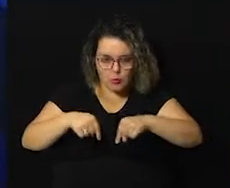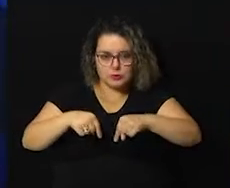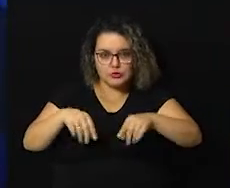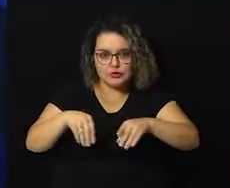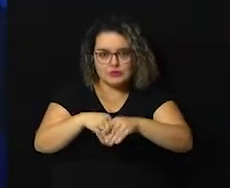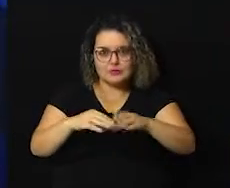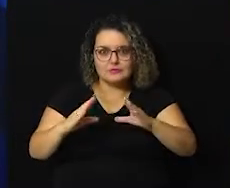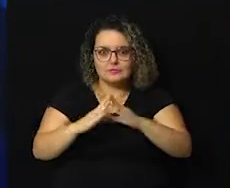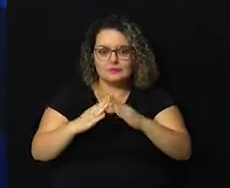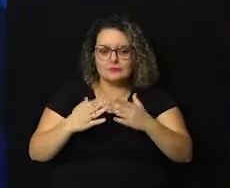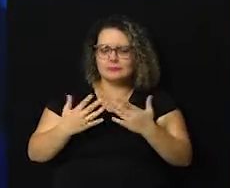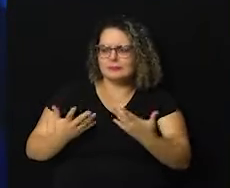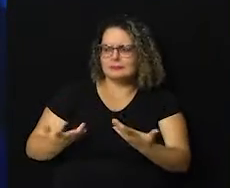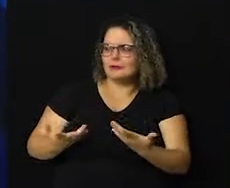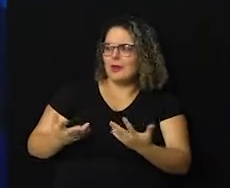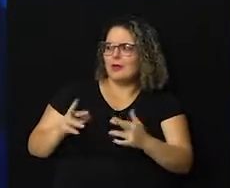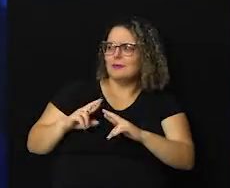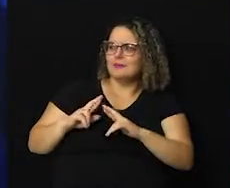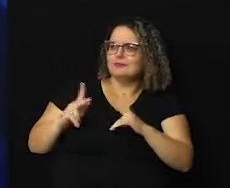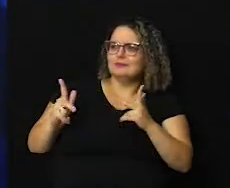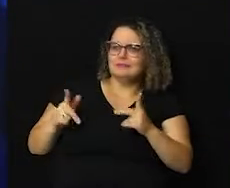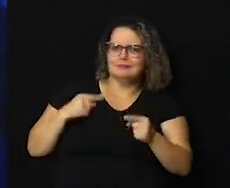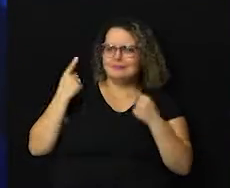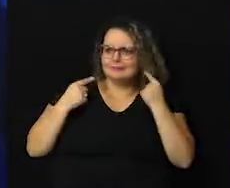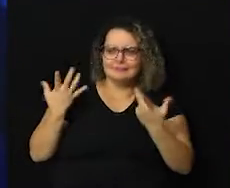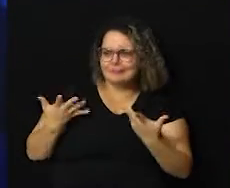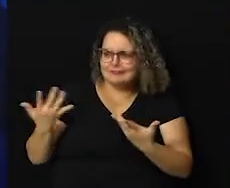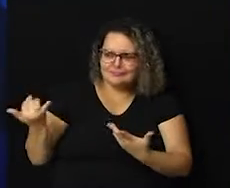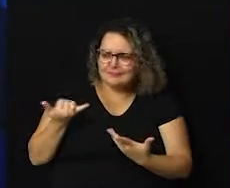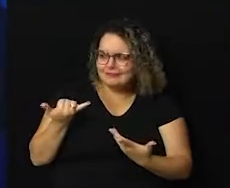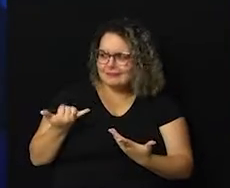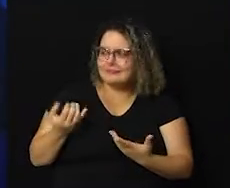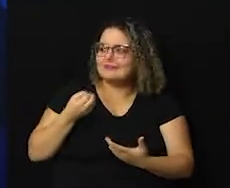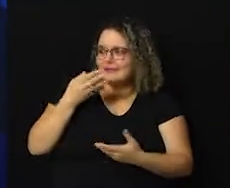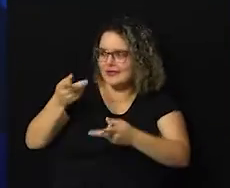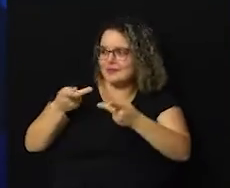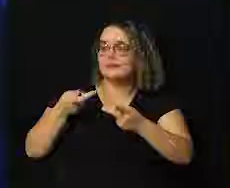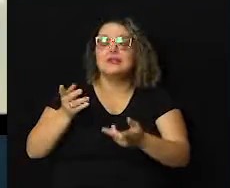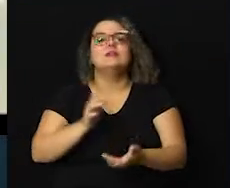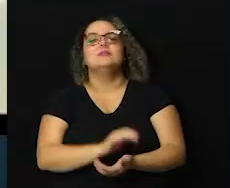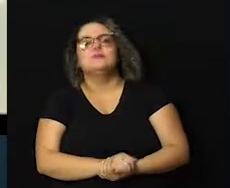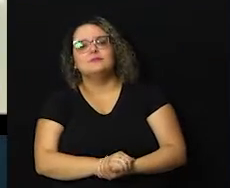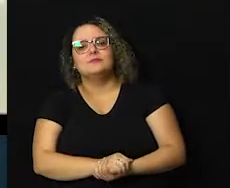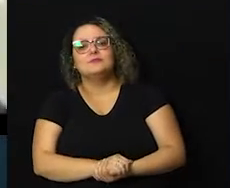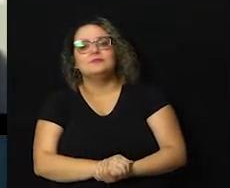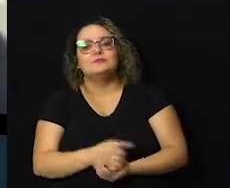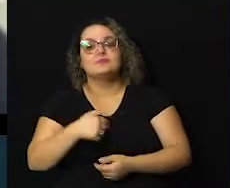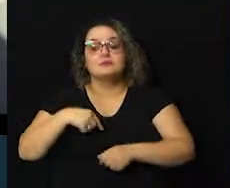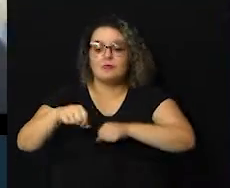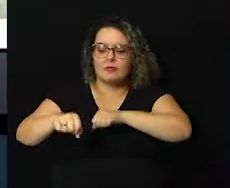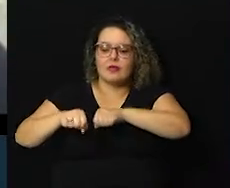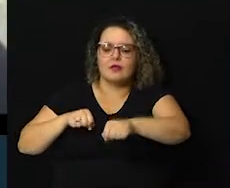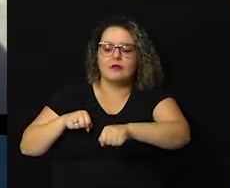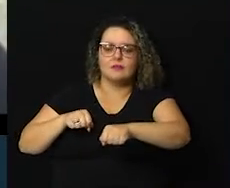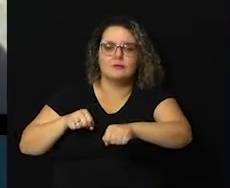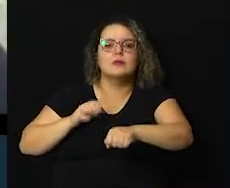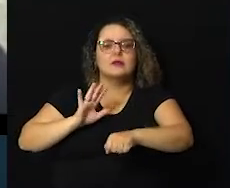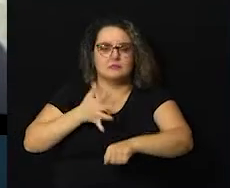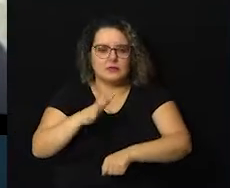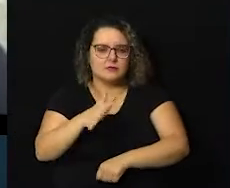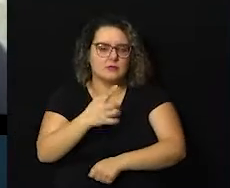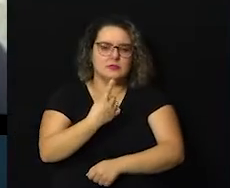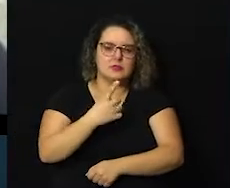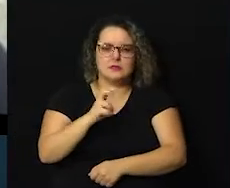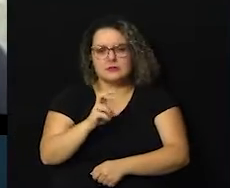Gustavo parece meio diferente meio louco quando isso para gente seja bem-vindo transformado a